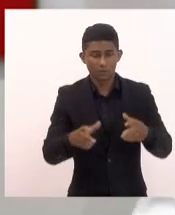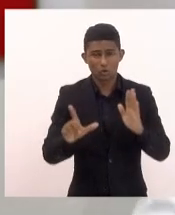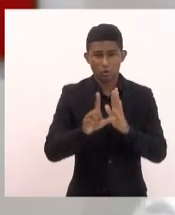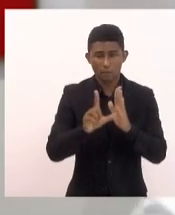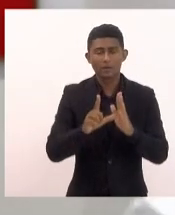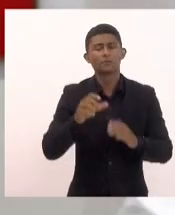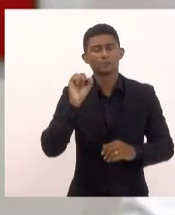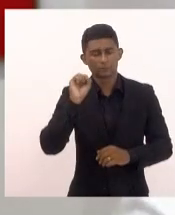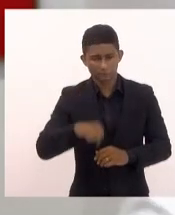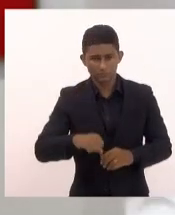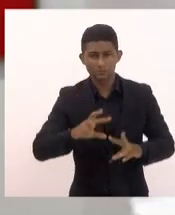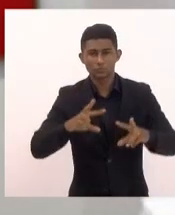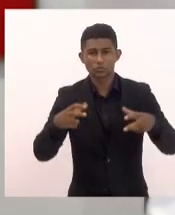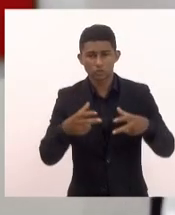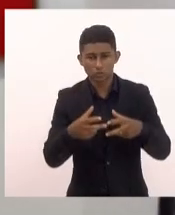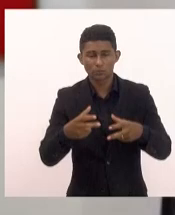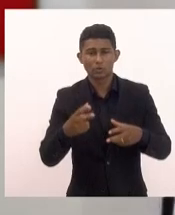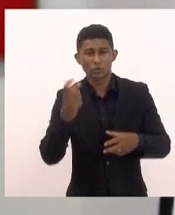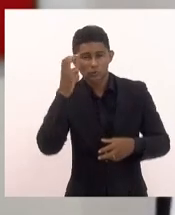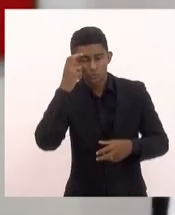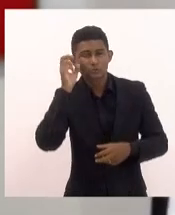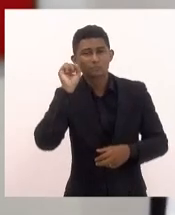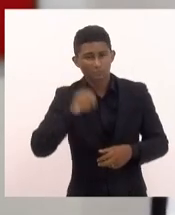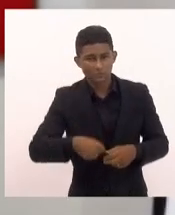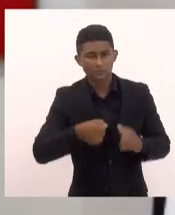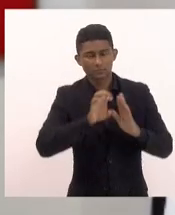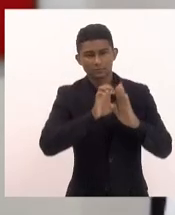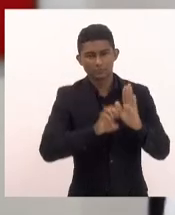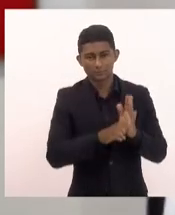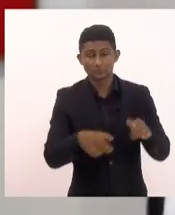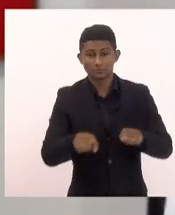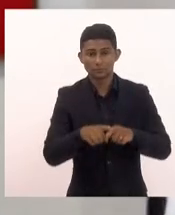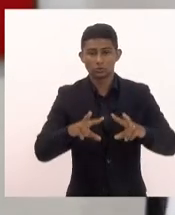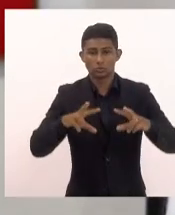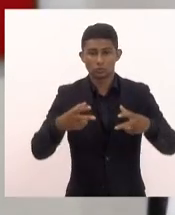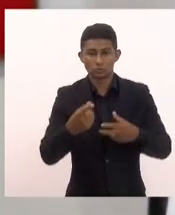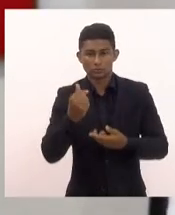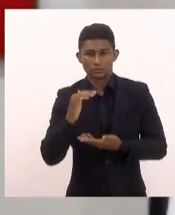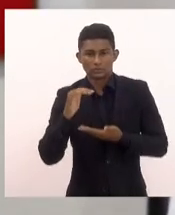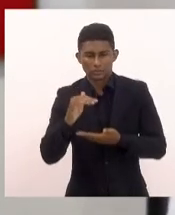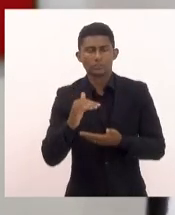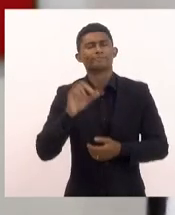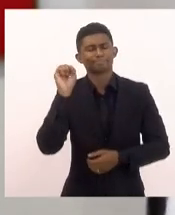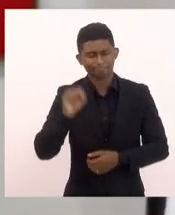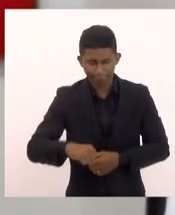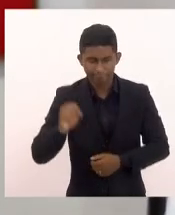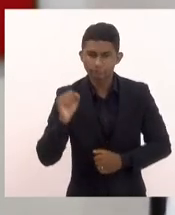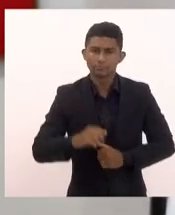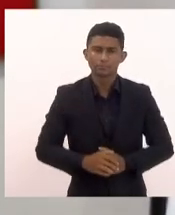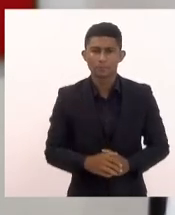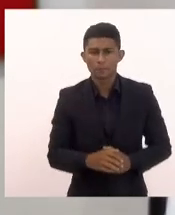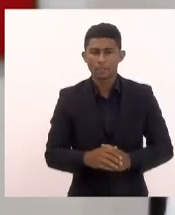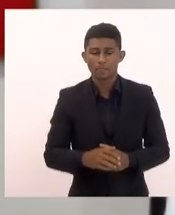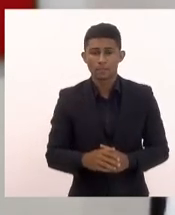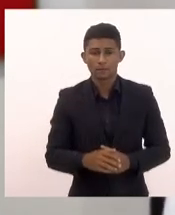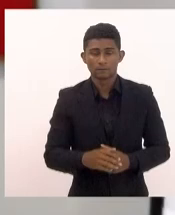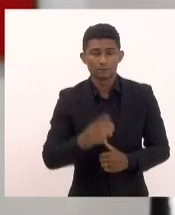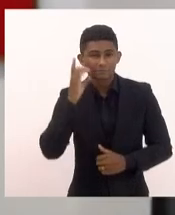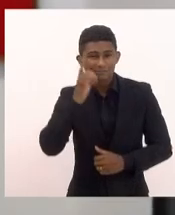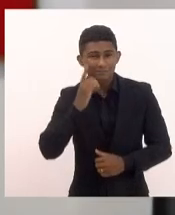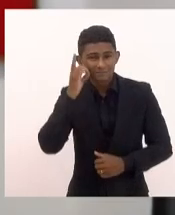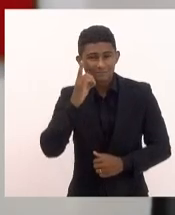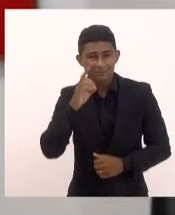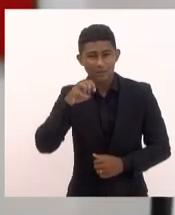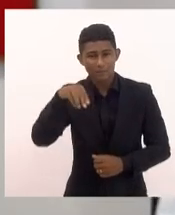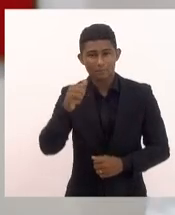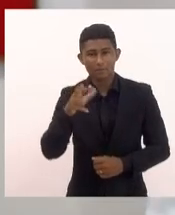De Cultura, favorável, com emendas. De Orçamento, Finanças, Fiscalização Financeira e Controle, favorável. Deputados Márcio Pacheco, Eurico